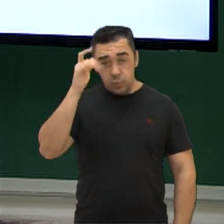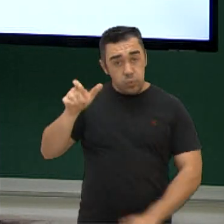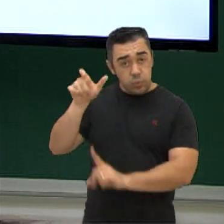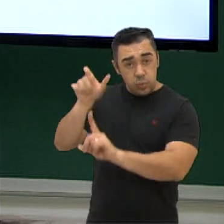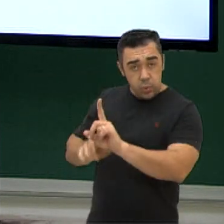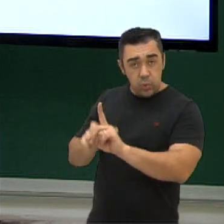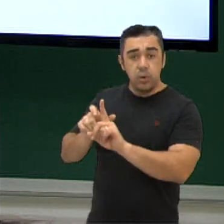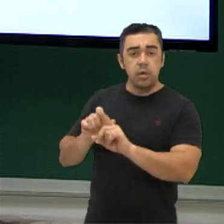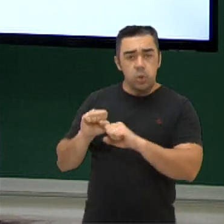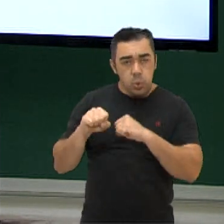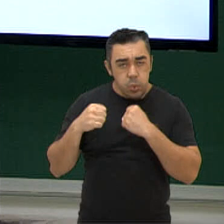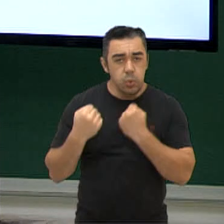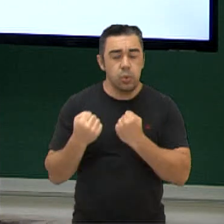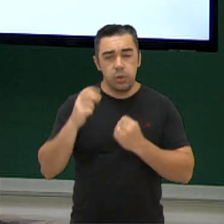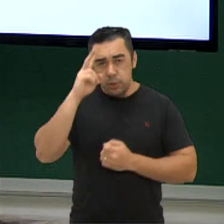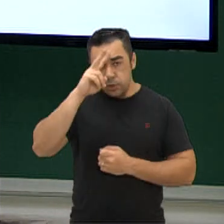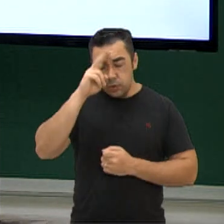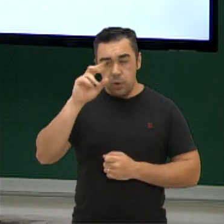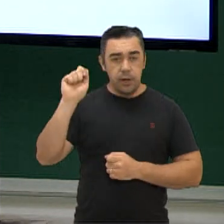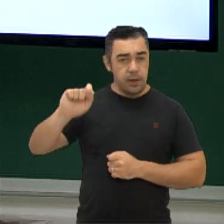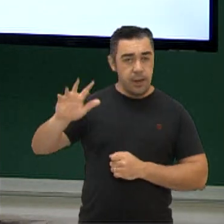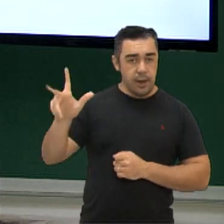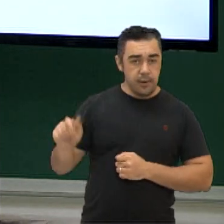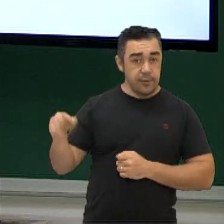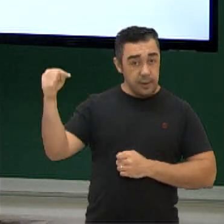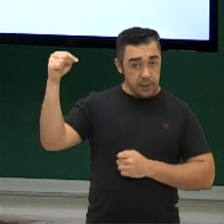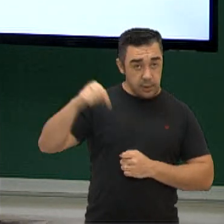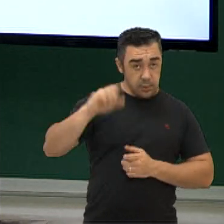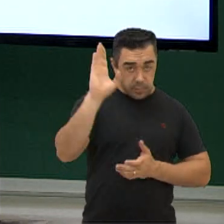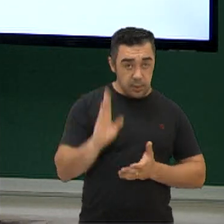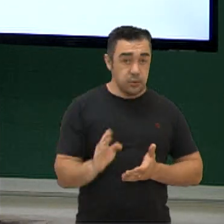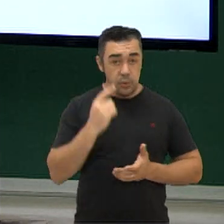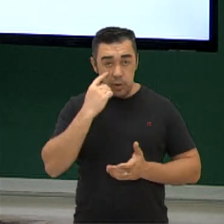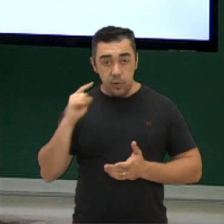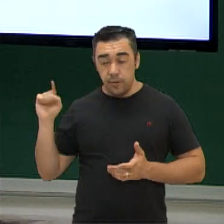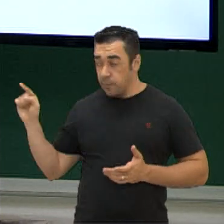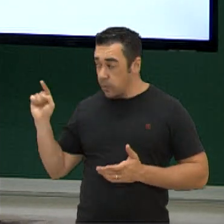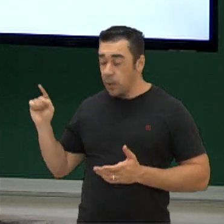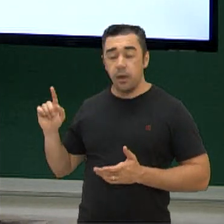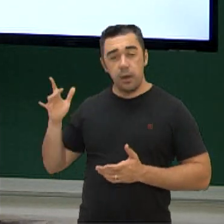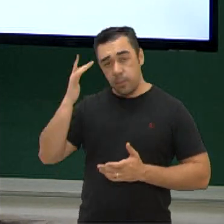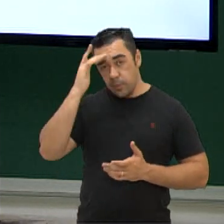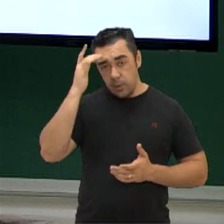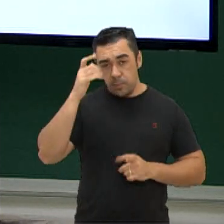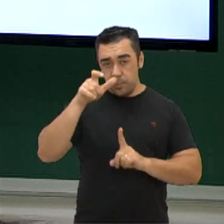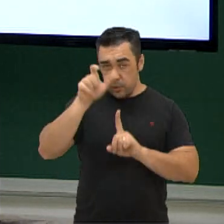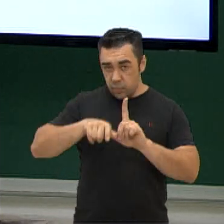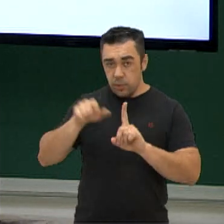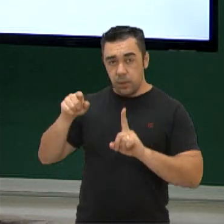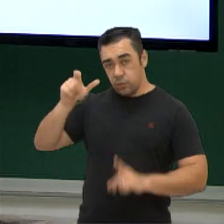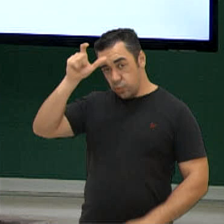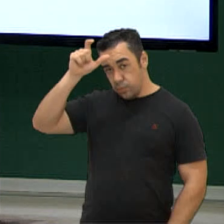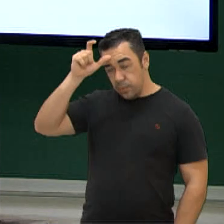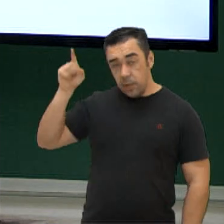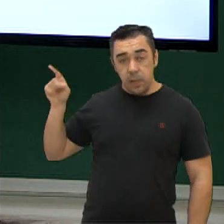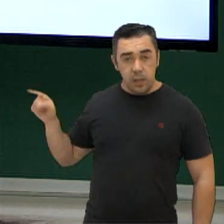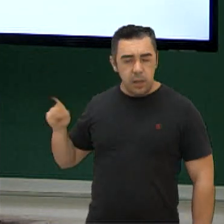personagens históricos africanos na história do Brasil. Então a gente ressalta a figura do Zumbi dos Palmares e a